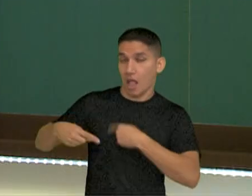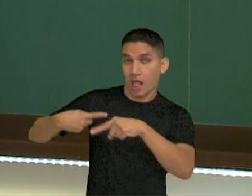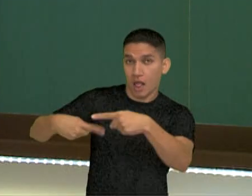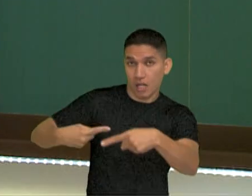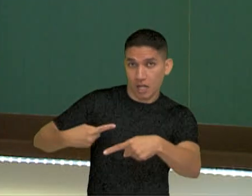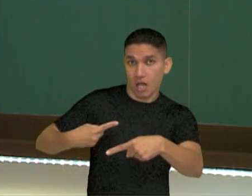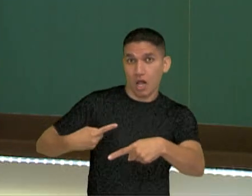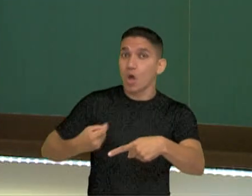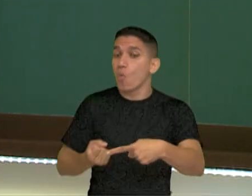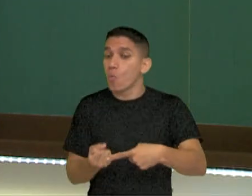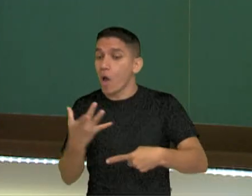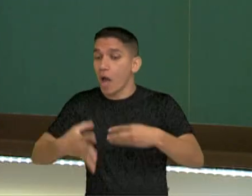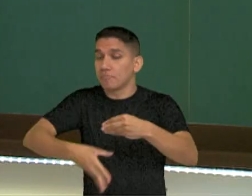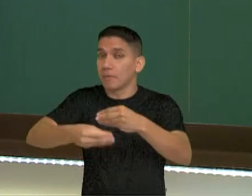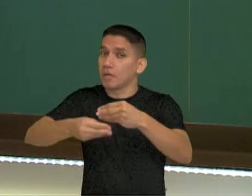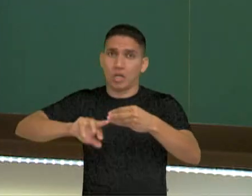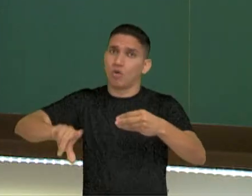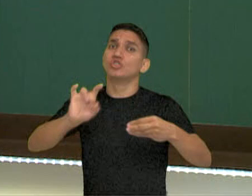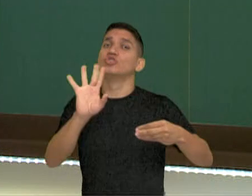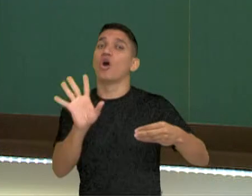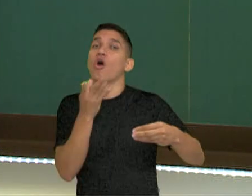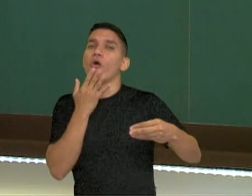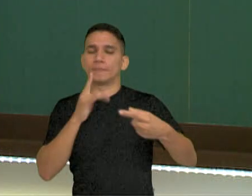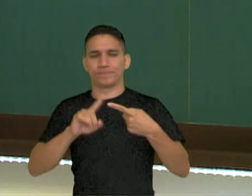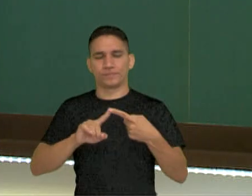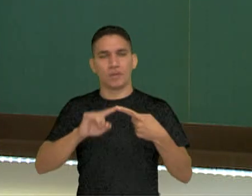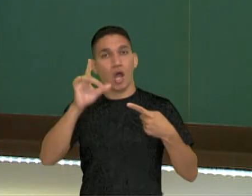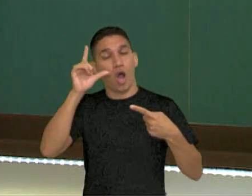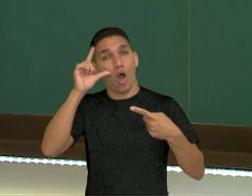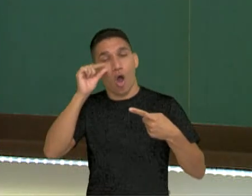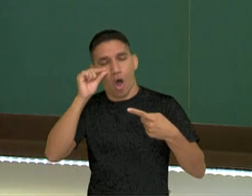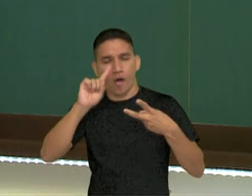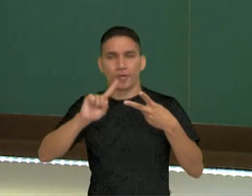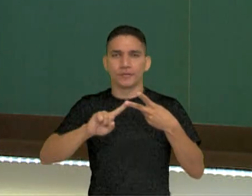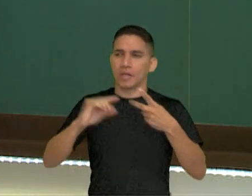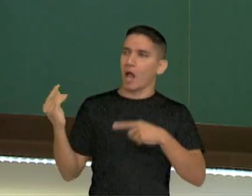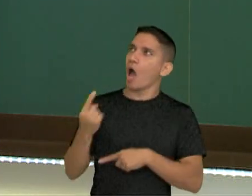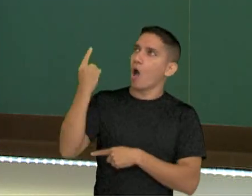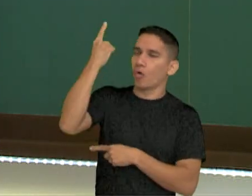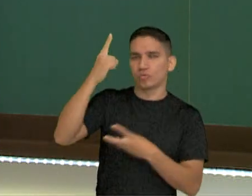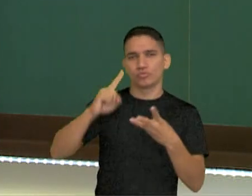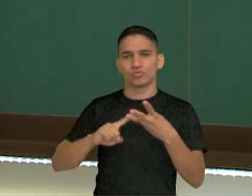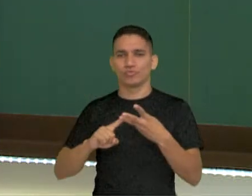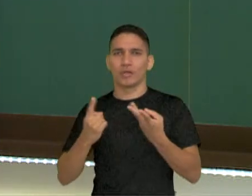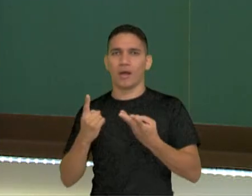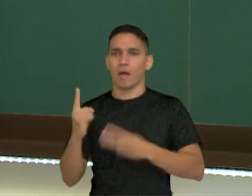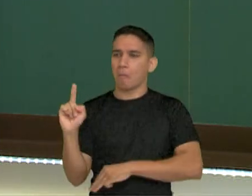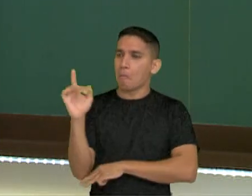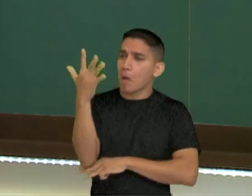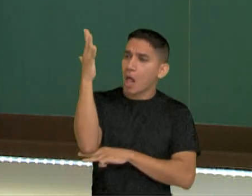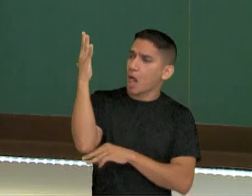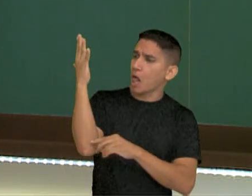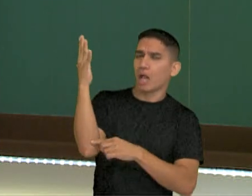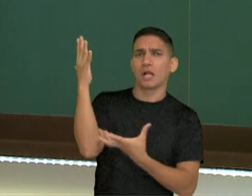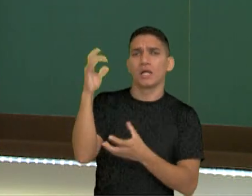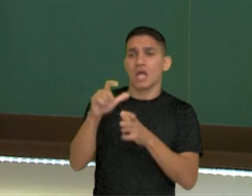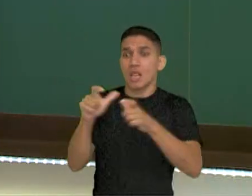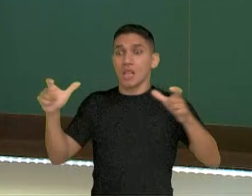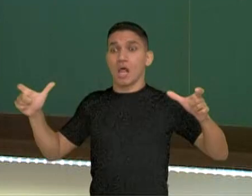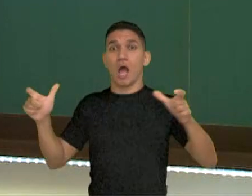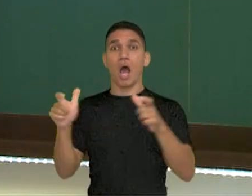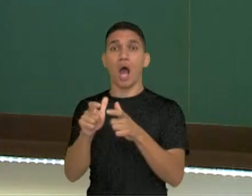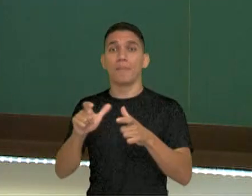cor de pele, gente. Tem outros fatores também, ó. Cor de óleos, estatura, tamanho de planta, tamanho de frutos das plantas. Então tem